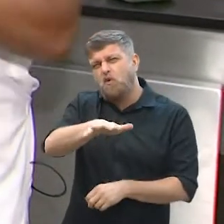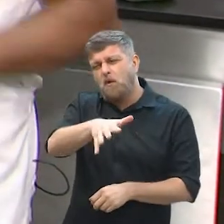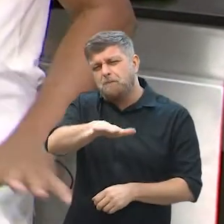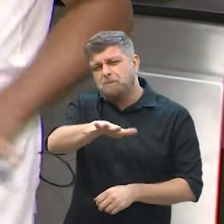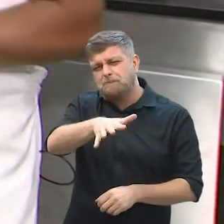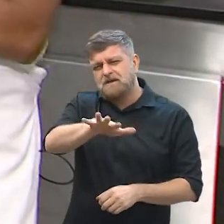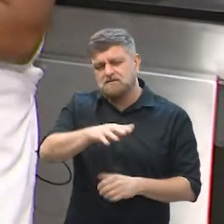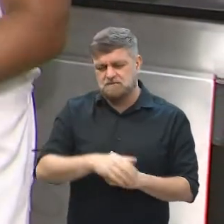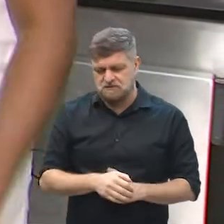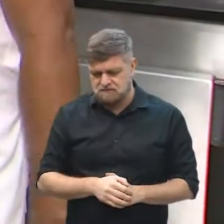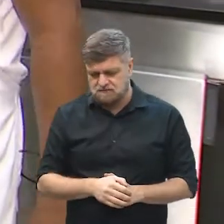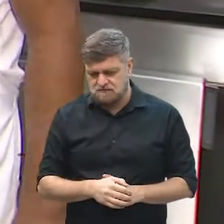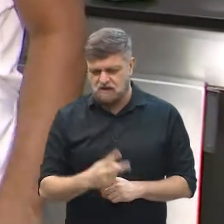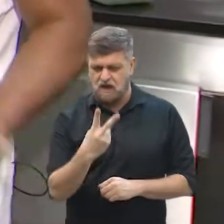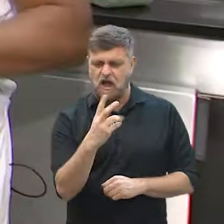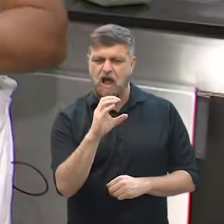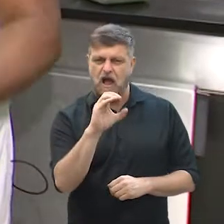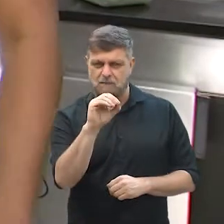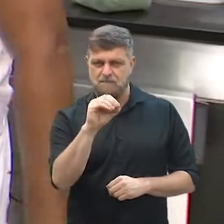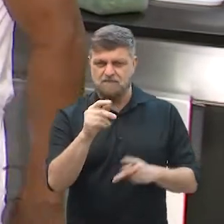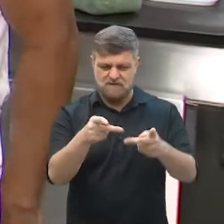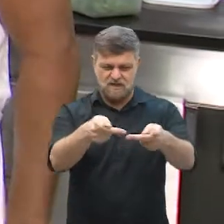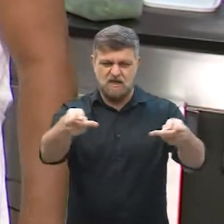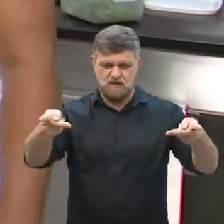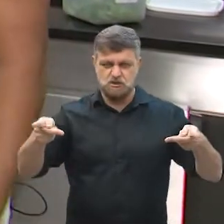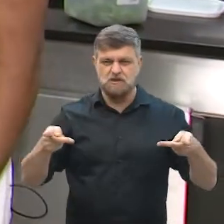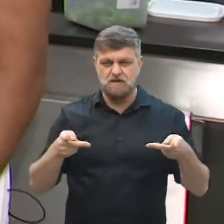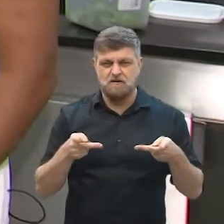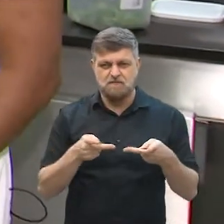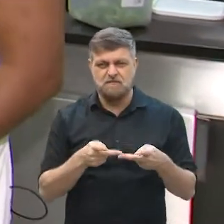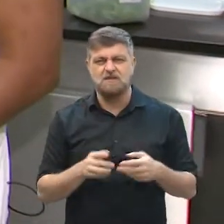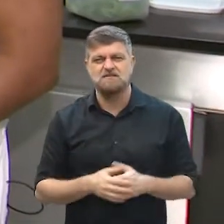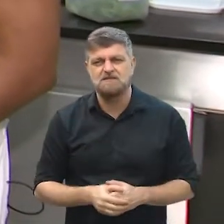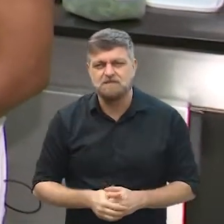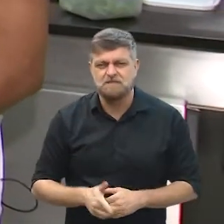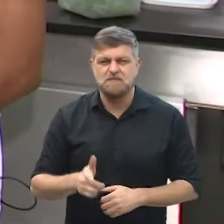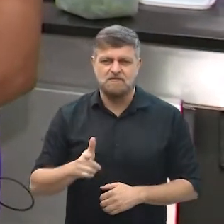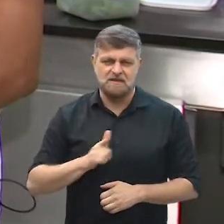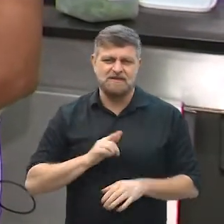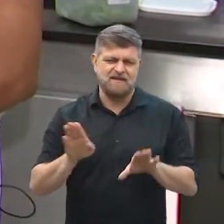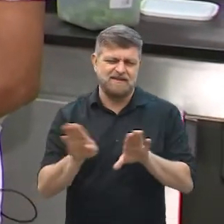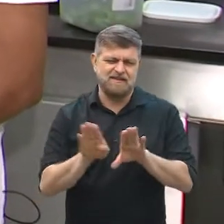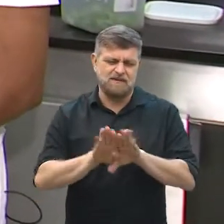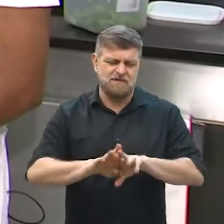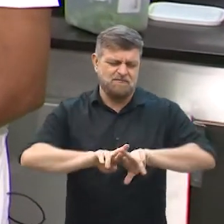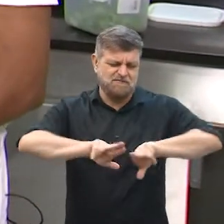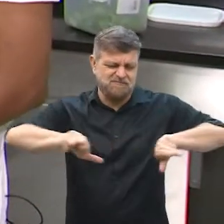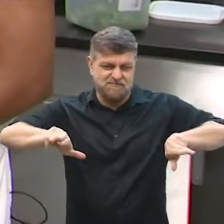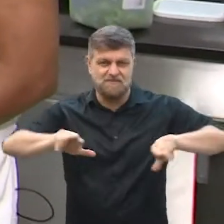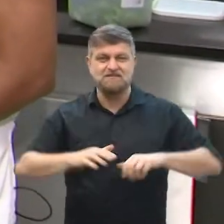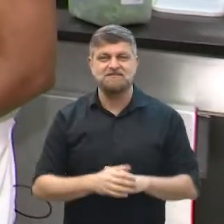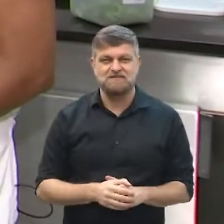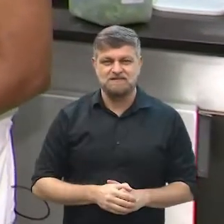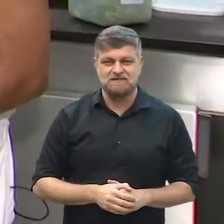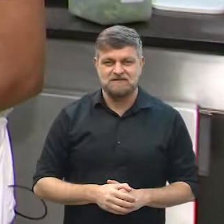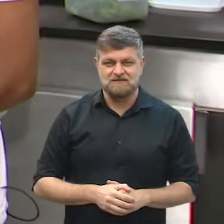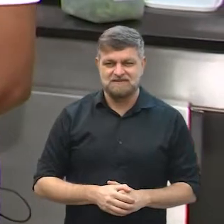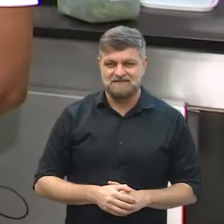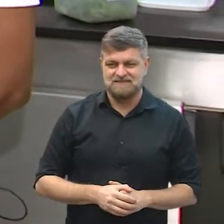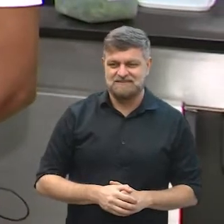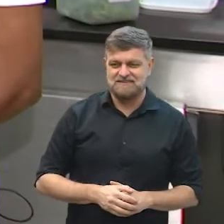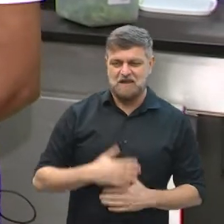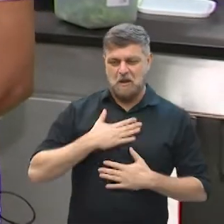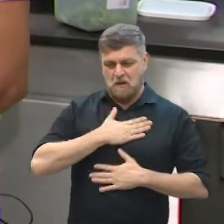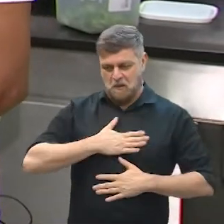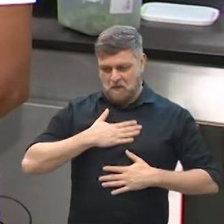assim, você tem uma ideia? Sim, mais umas 20, fora as outras coisas, que tem muita entrada, tem forneria também, tem várias coisas. Bastante. Valeu,